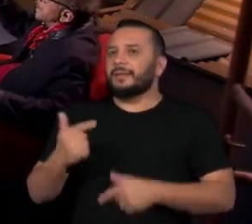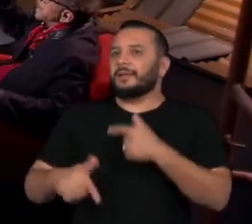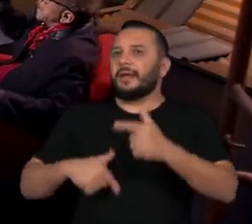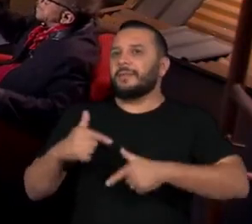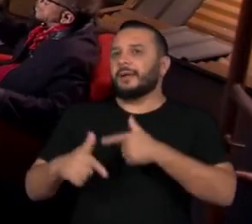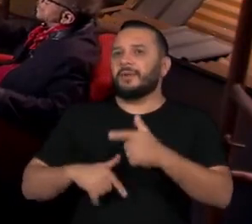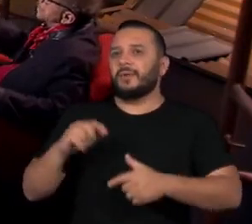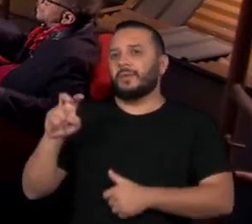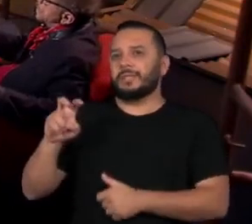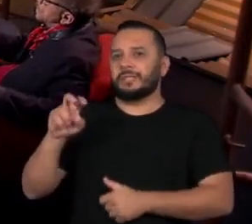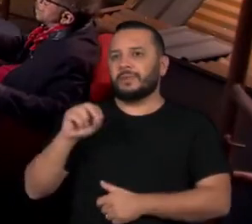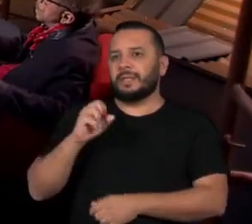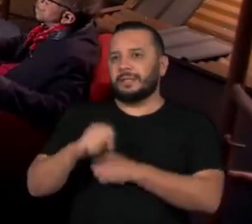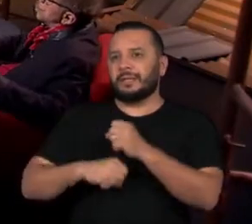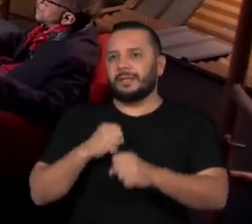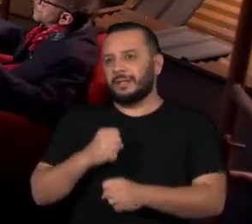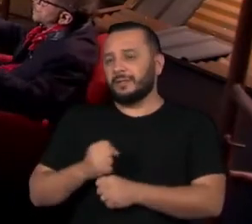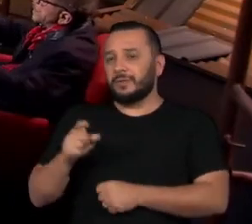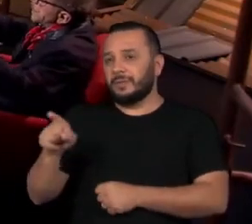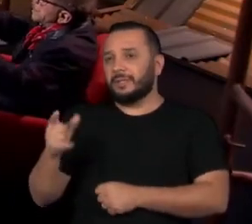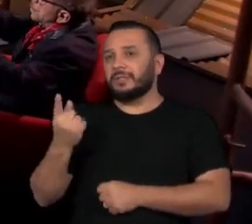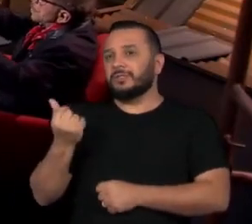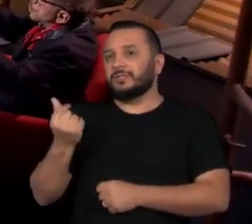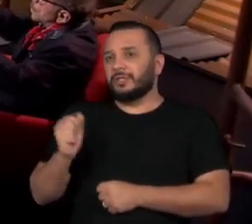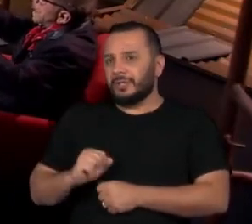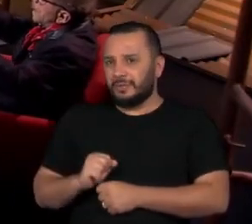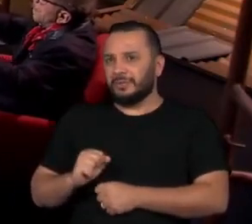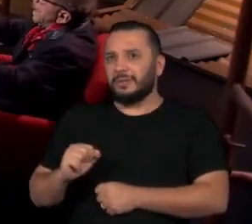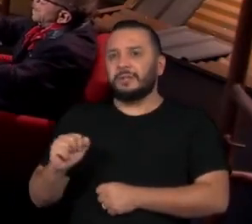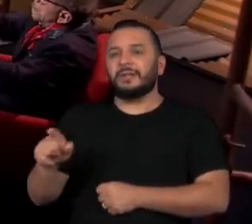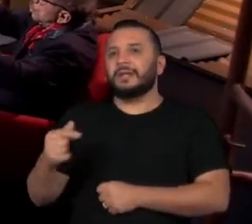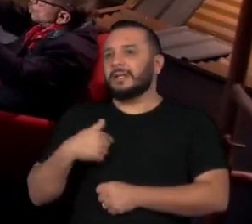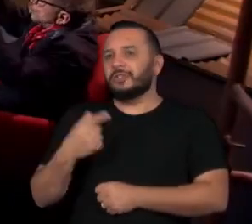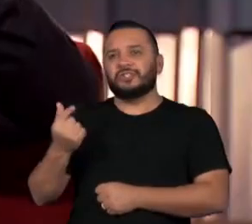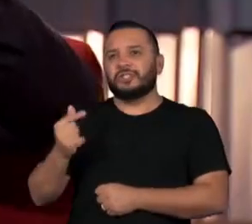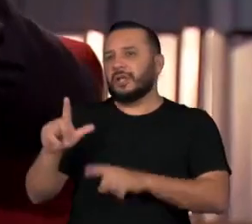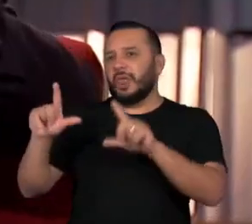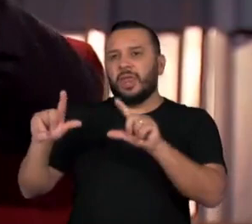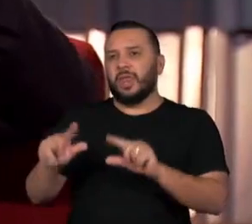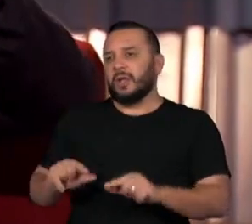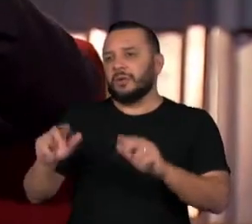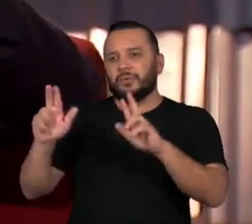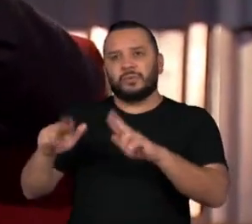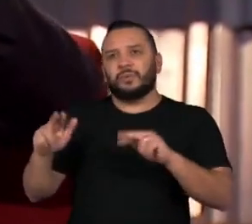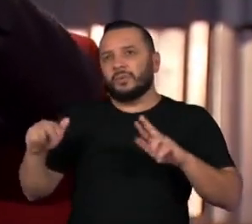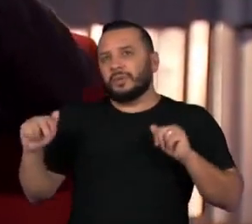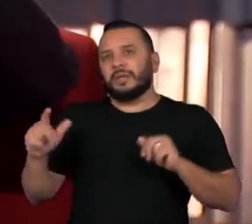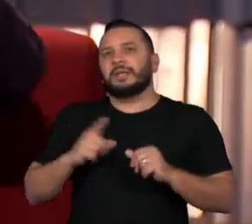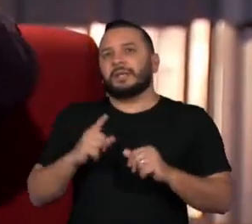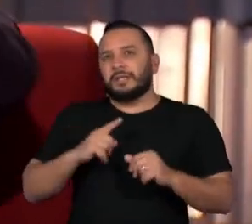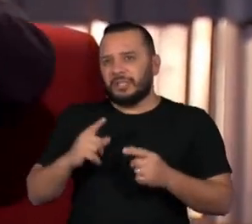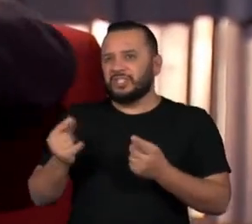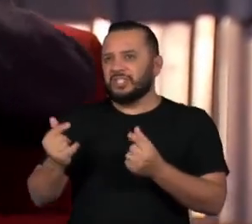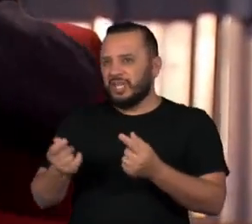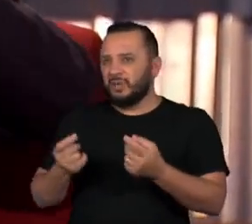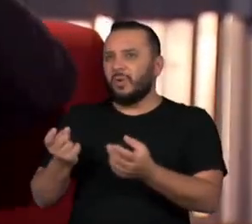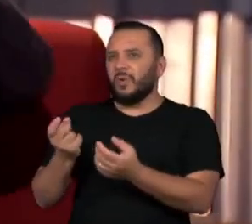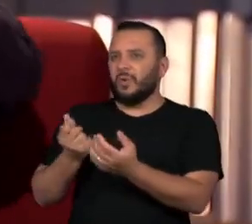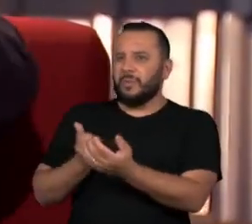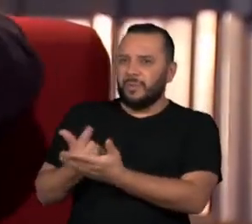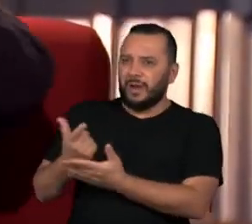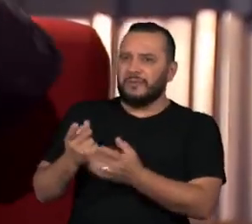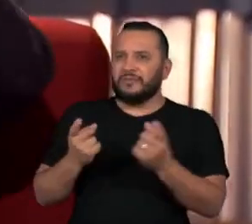mais de 50 anos com esse dinheiro com esse dinheiro ele não deixou acabar no topo que tinha lutado comprar